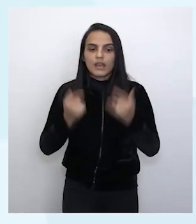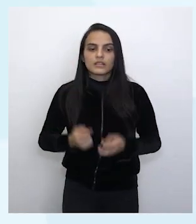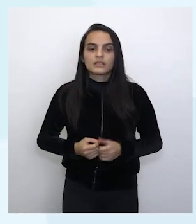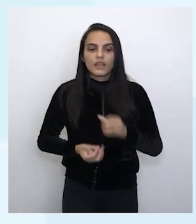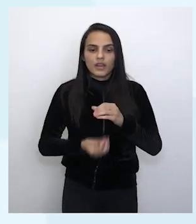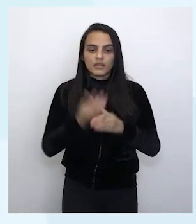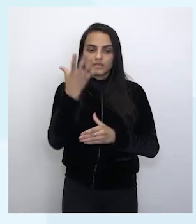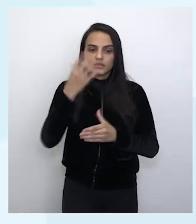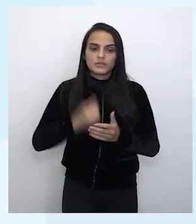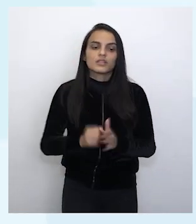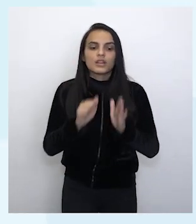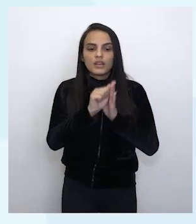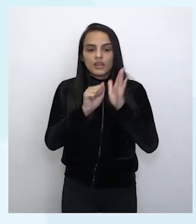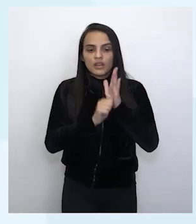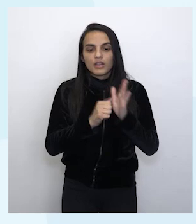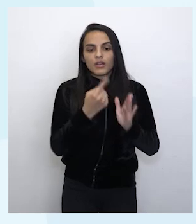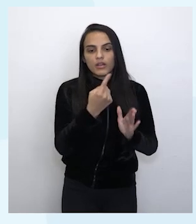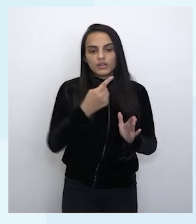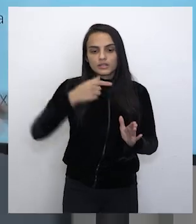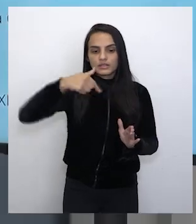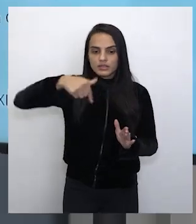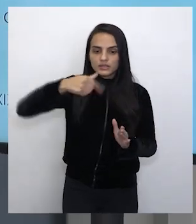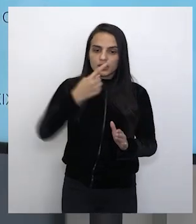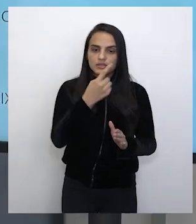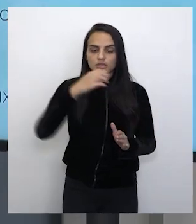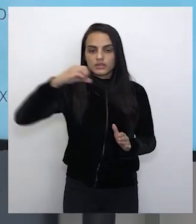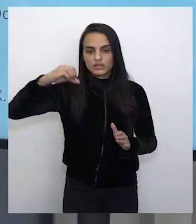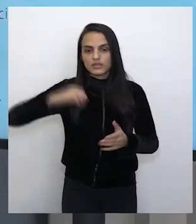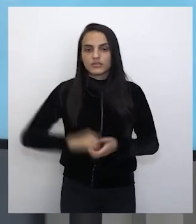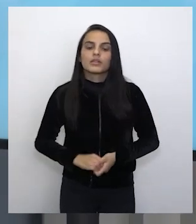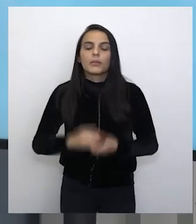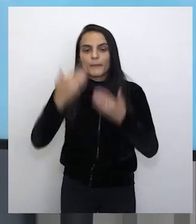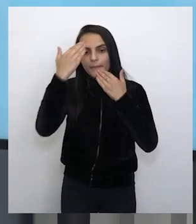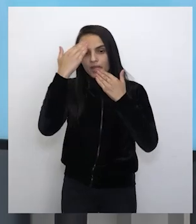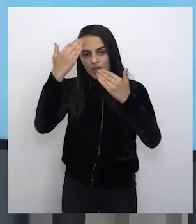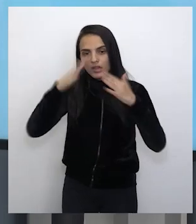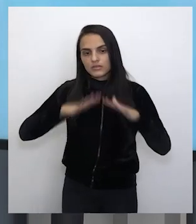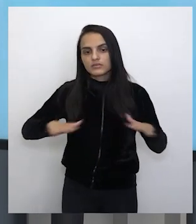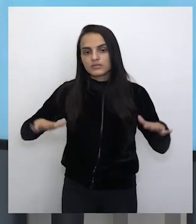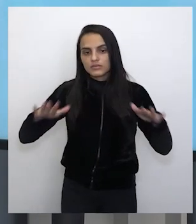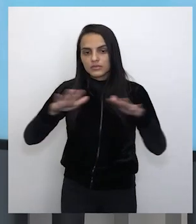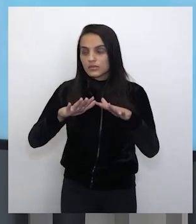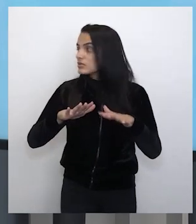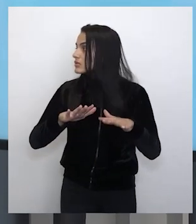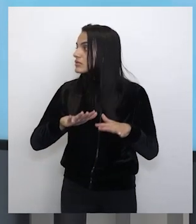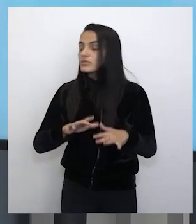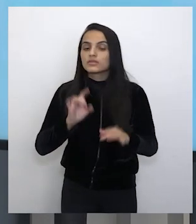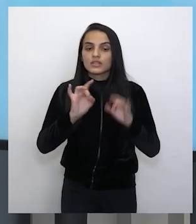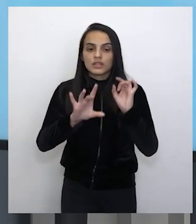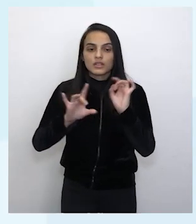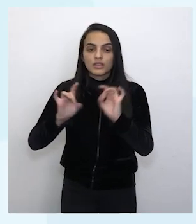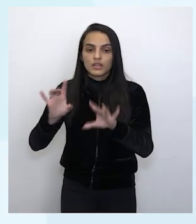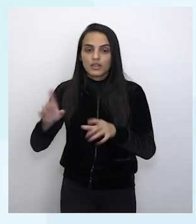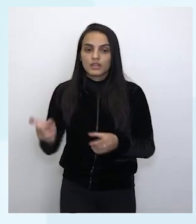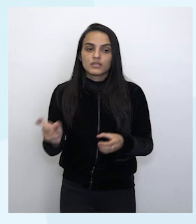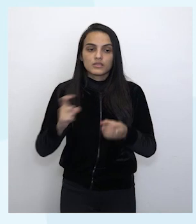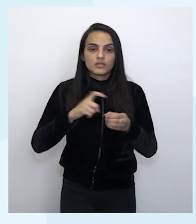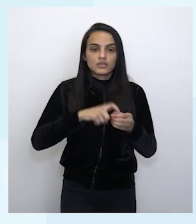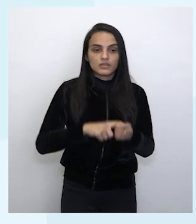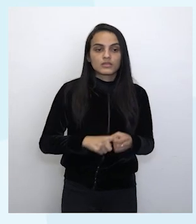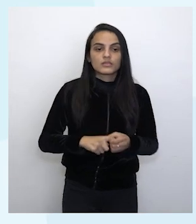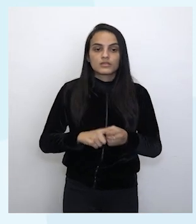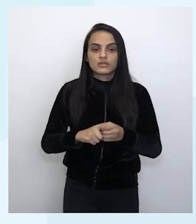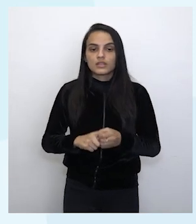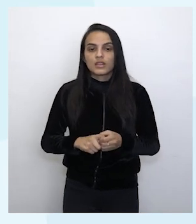e entre os séculos 17 e 19. Gente, muito obrigada a vocês, né? Retomando a habilidade de hoje, analisar